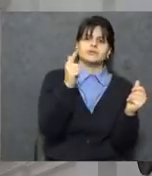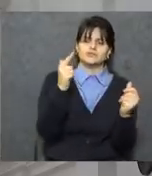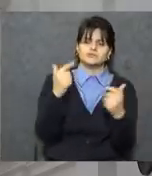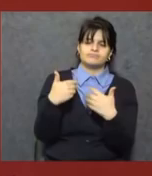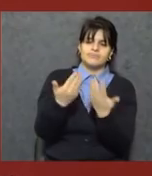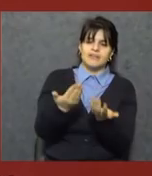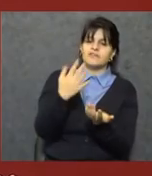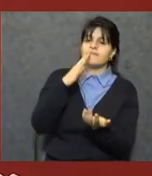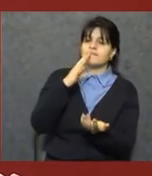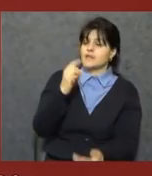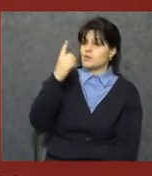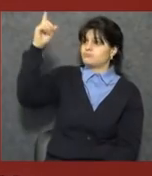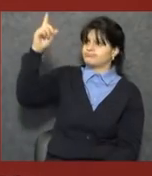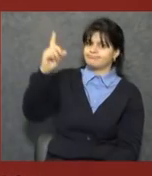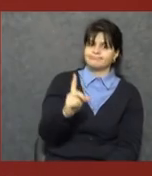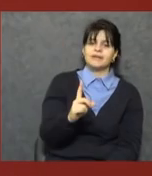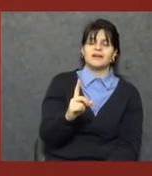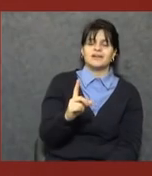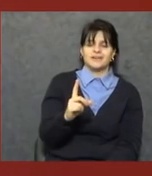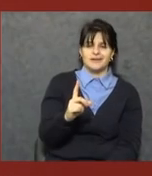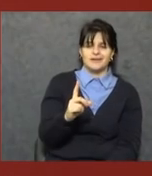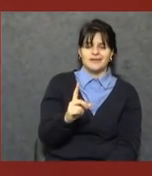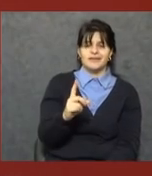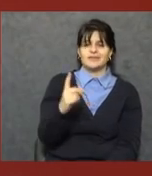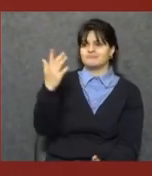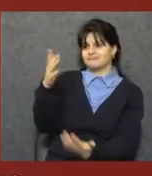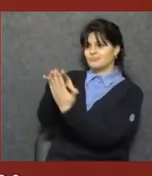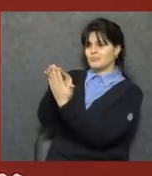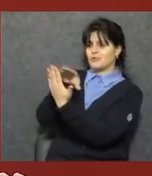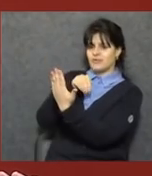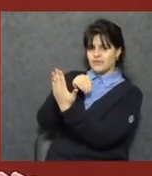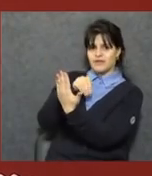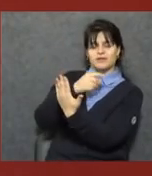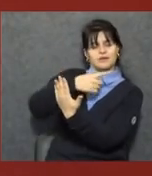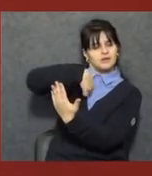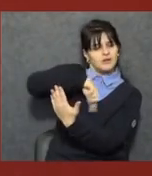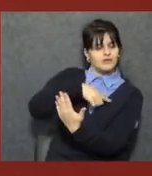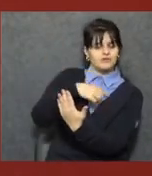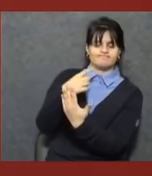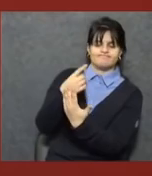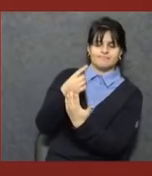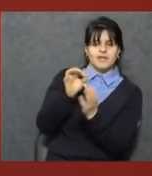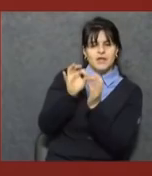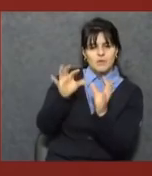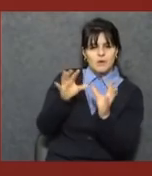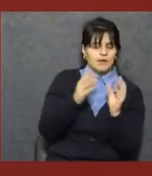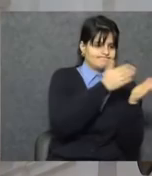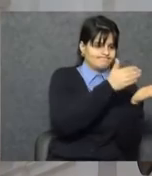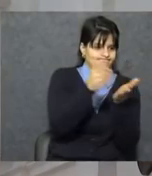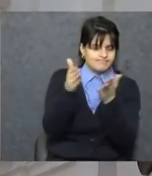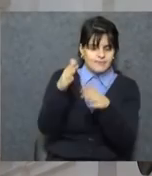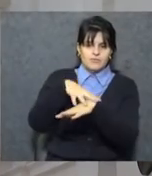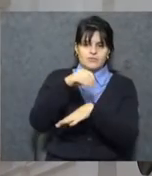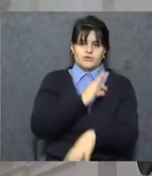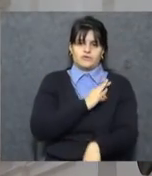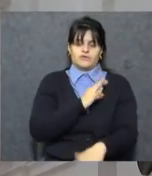o nosso modelo e a pormo-nos ao serviço uns dos outros. Por Jesus Cristo, nosso Senhor.